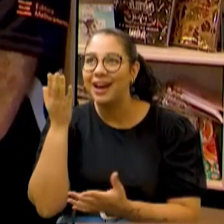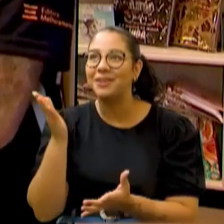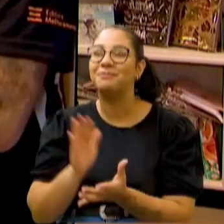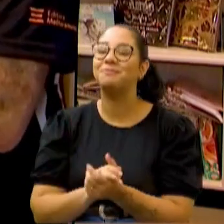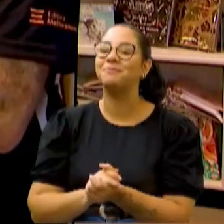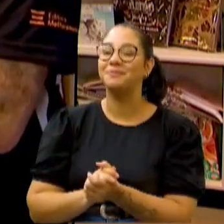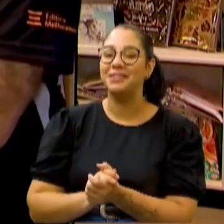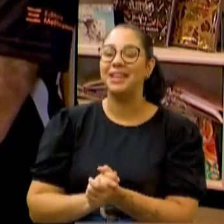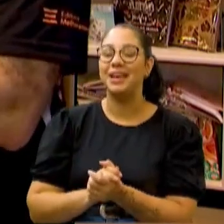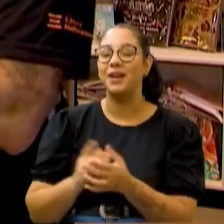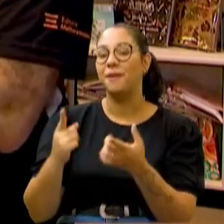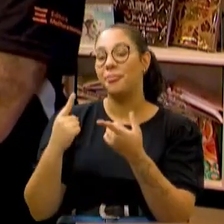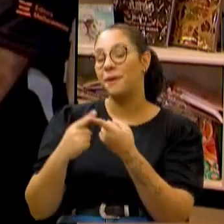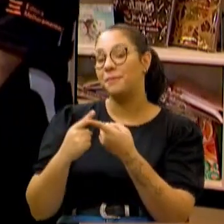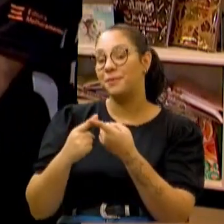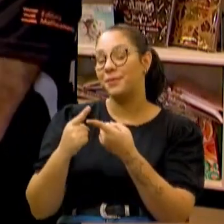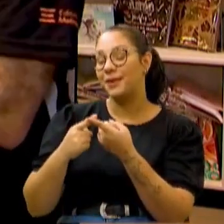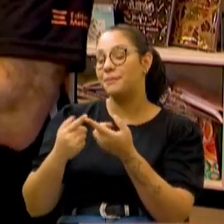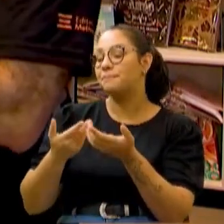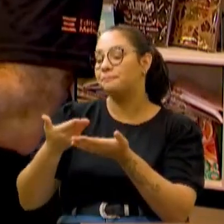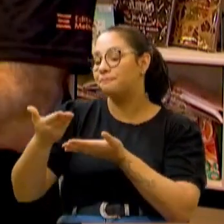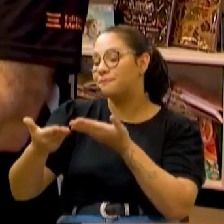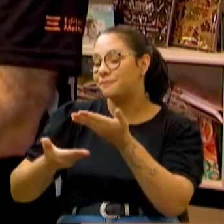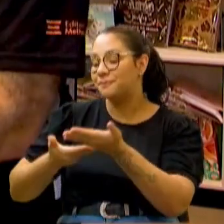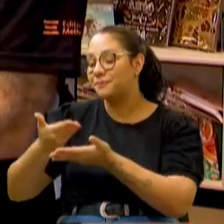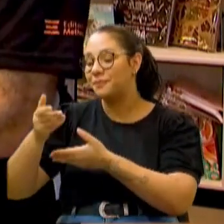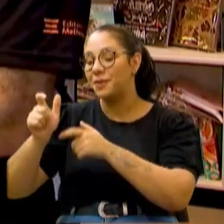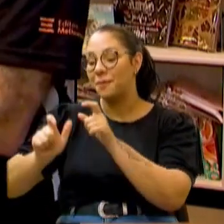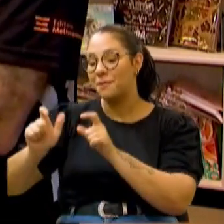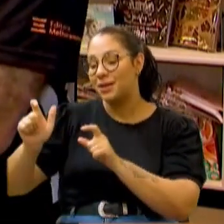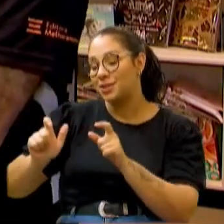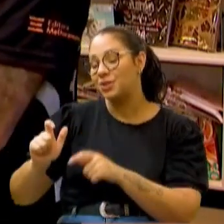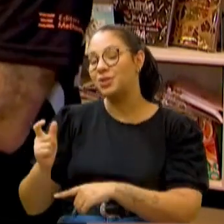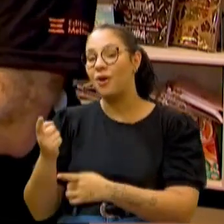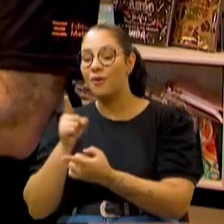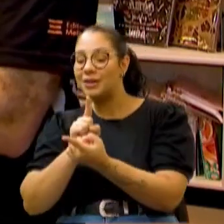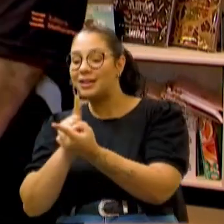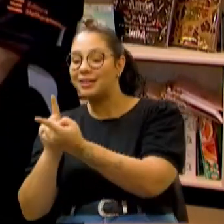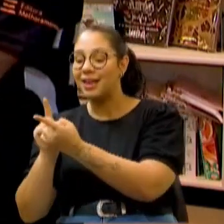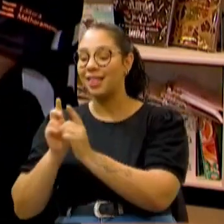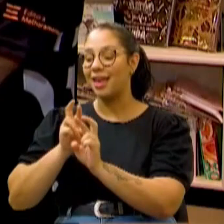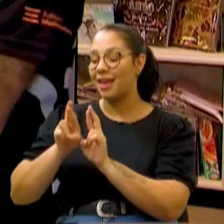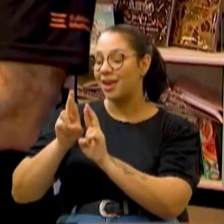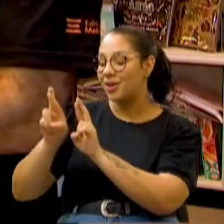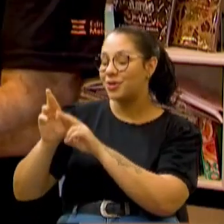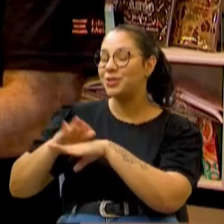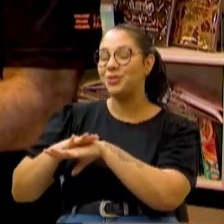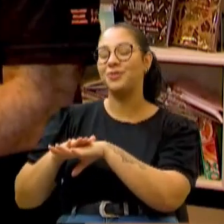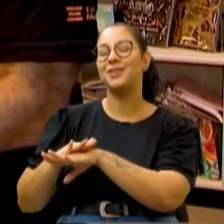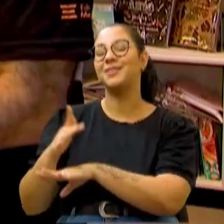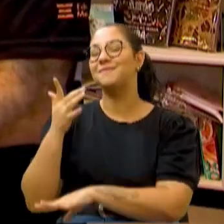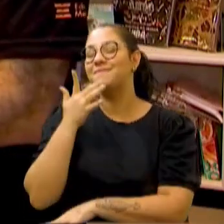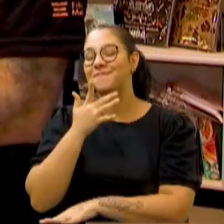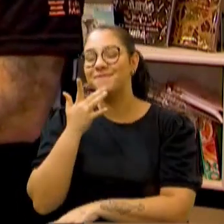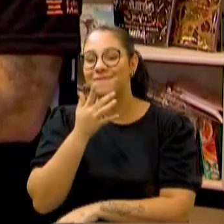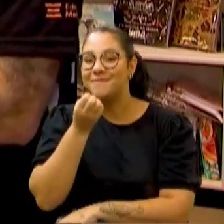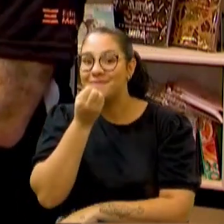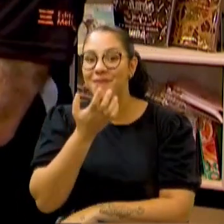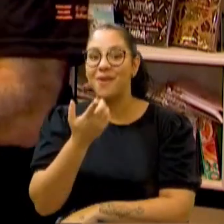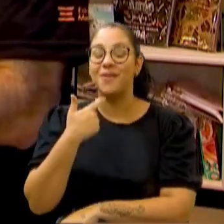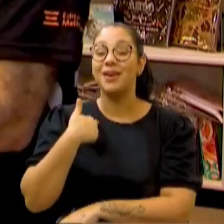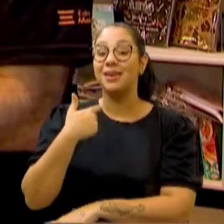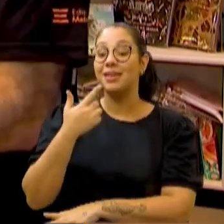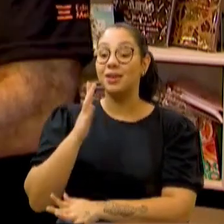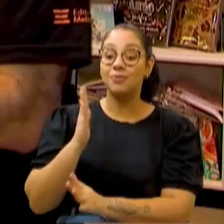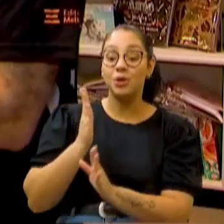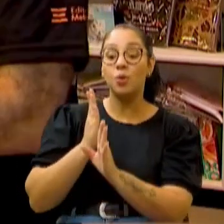André? O fato de você lidar com pessoas, né, atender, se relacionar, conversar, é muito bom. Né?